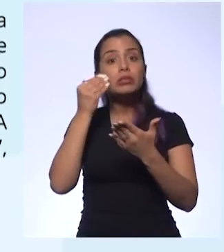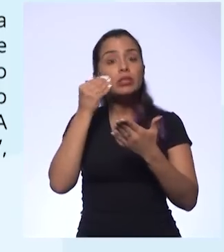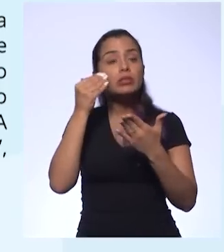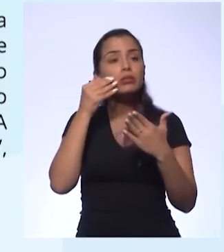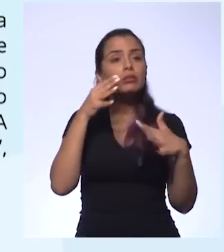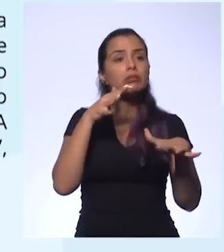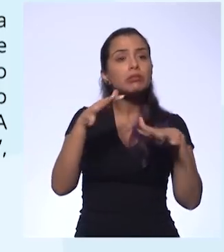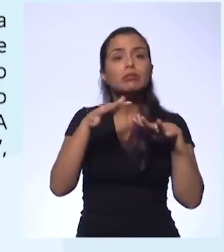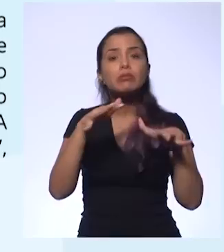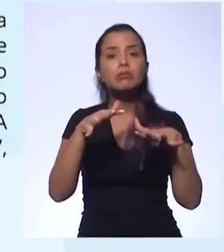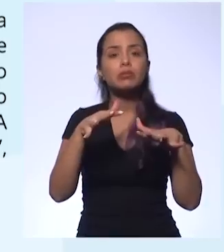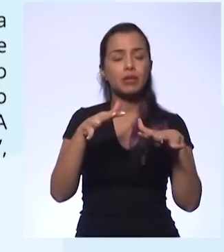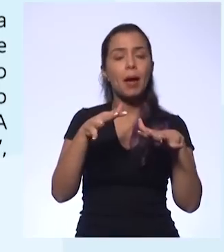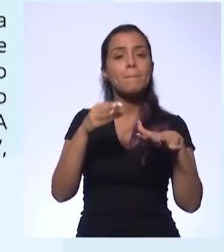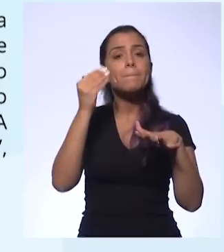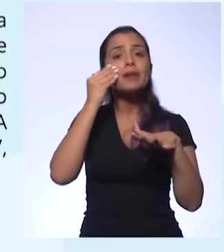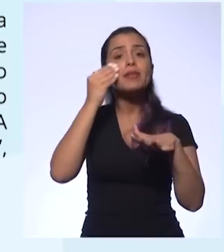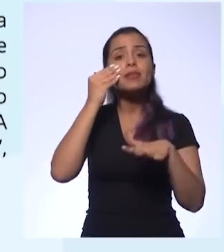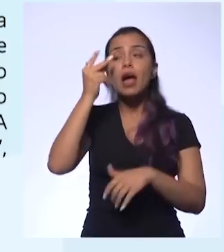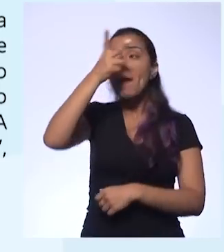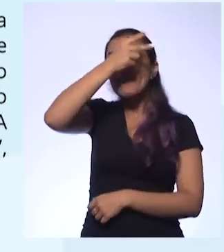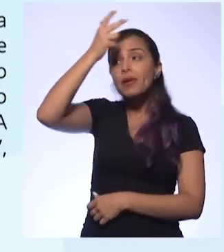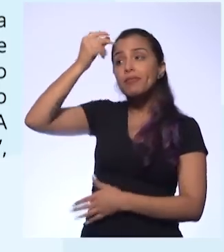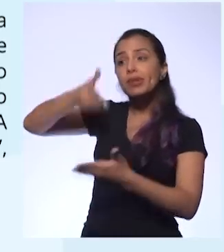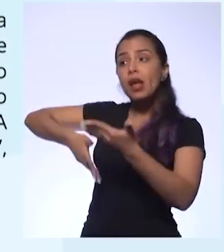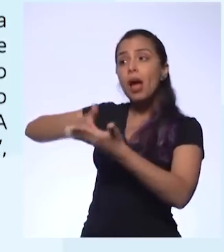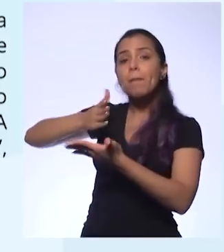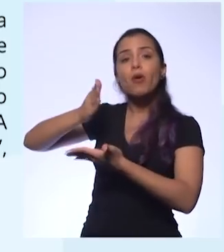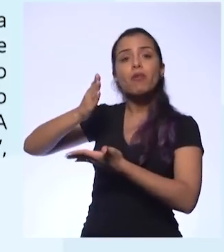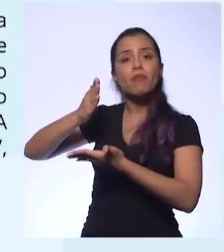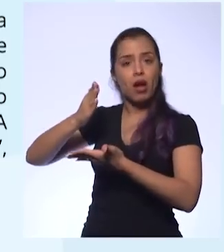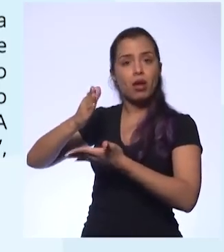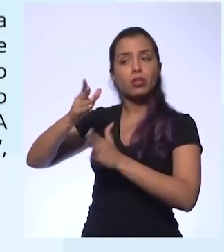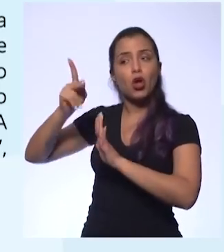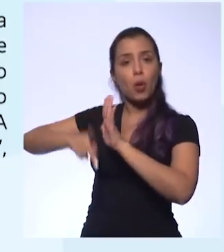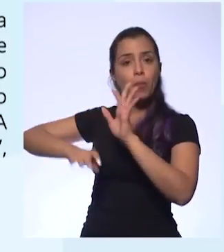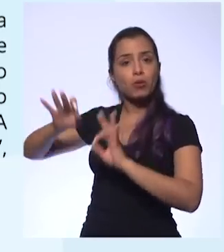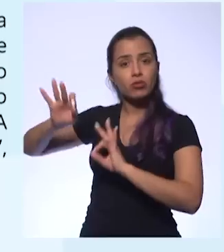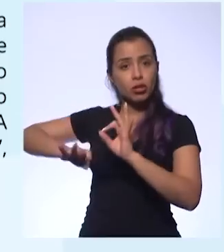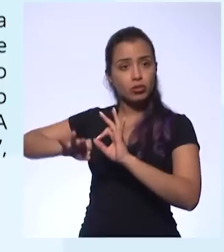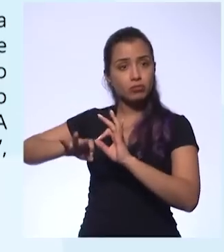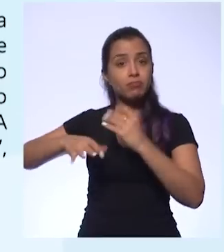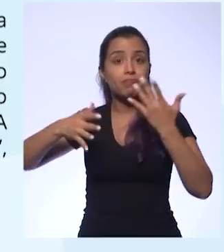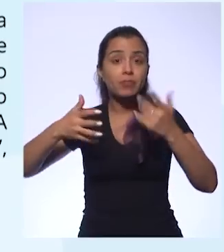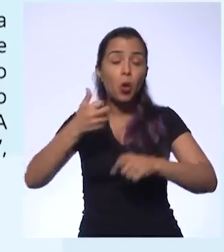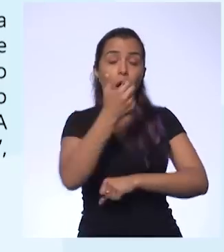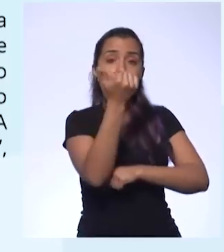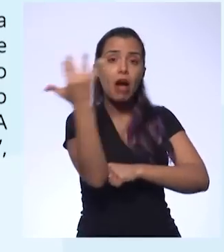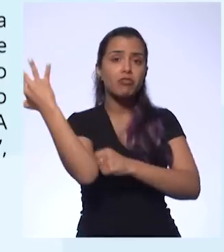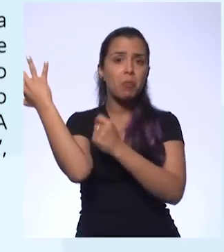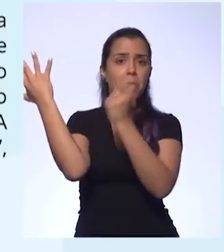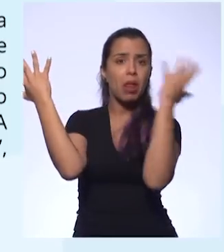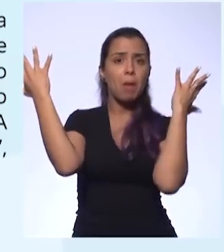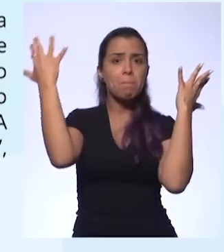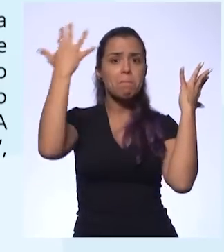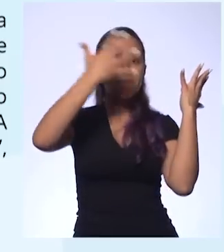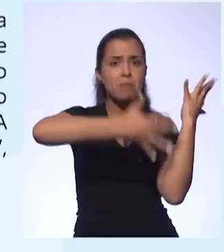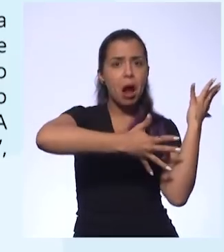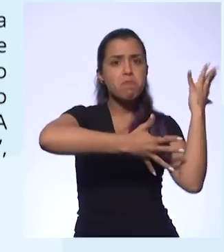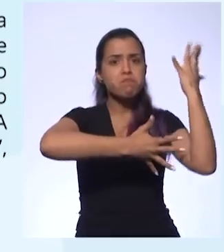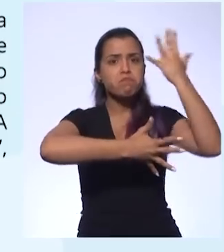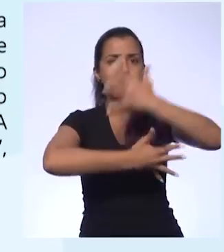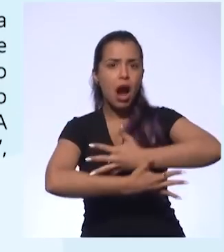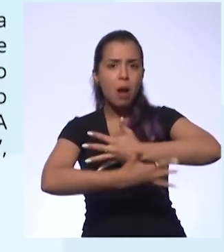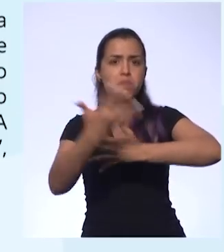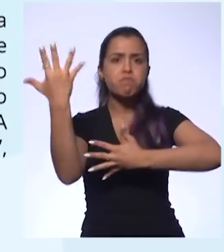na prefeitura para ser aprovado o projeto imobiliário. Então acabaram derrubando tantas árvores. A gente está